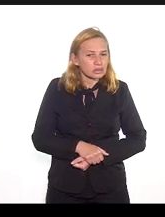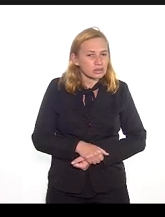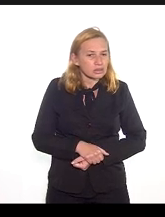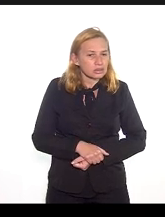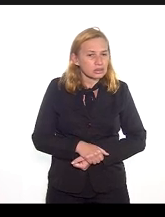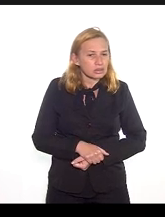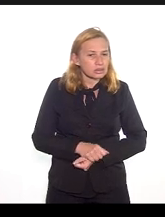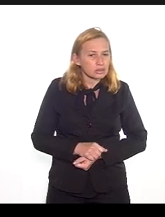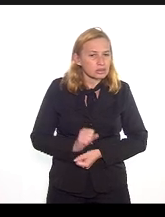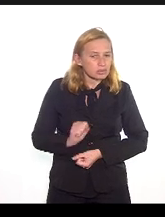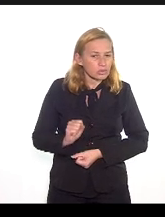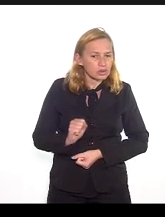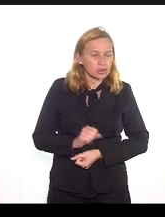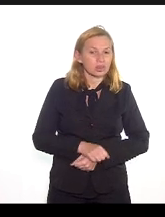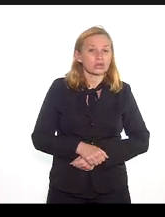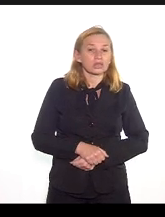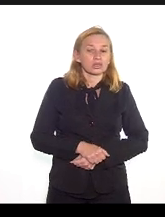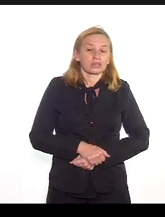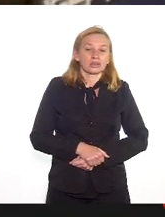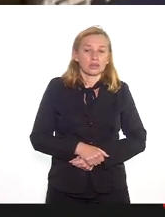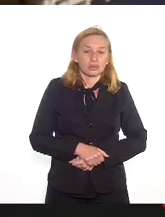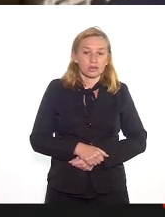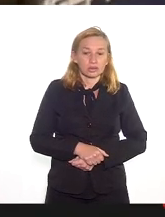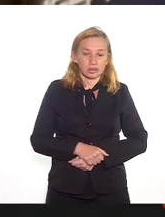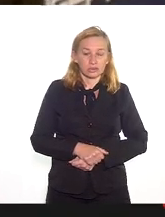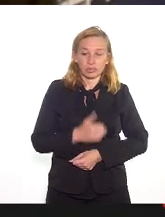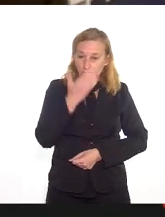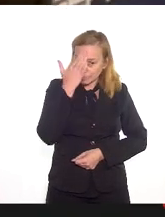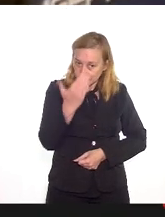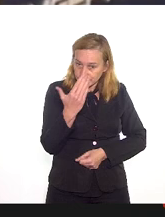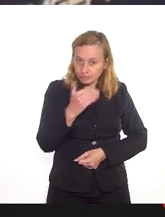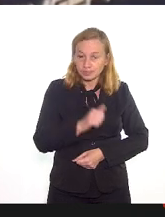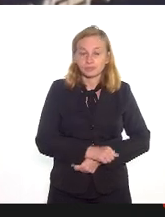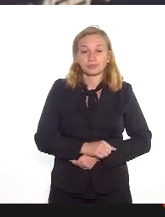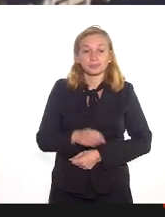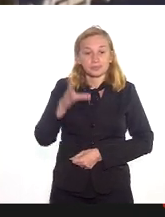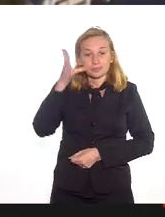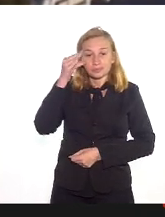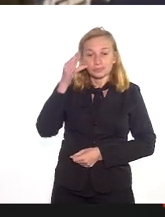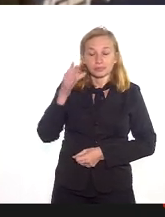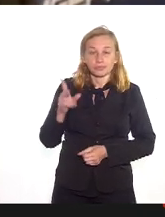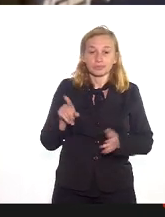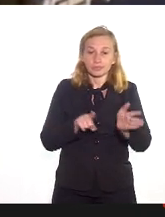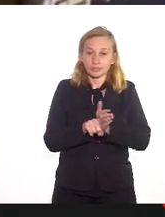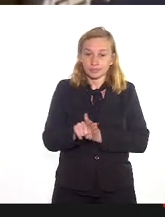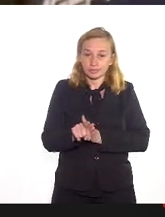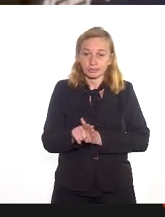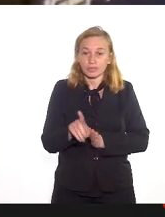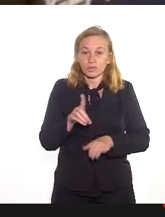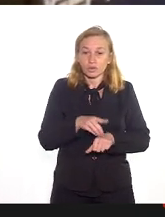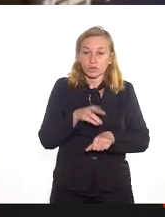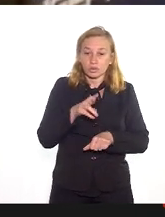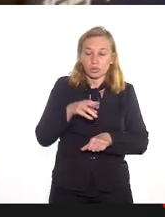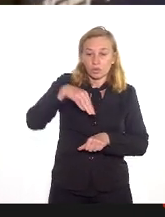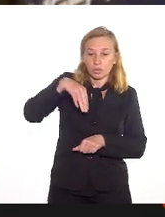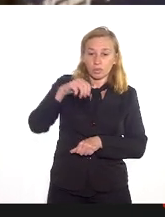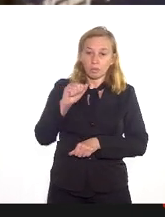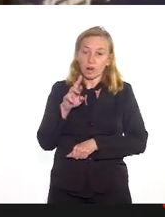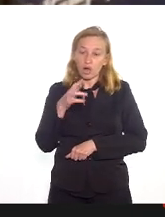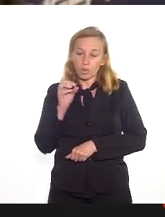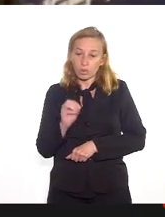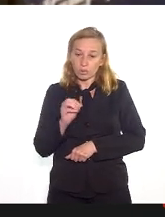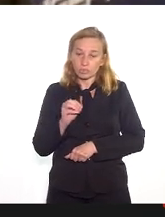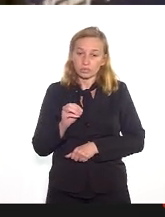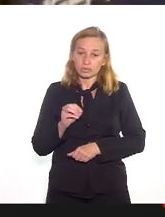Pode falar? Bom, primeiramente, muito obrigado pelo interesse, pelas perguntas. O doutor Mário Osório,